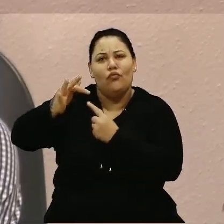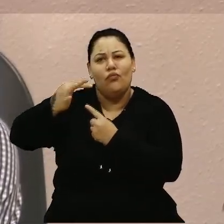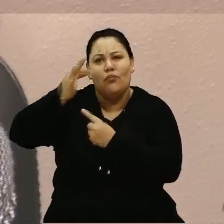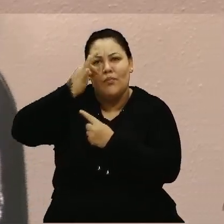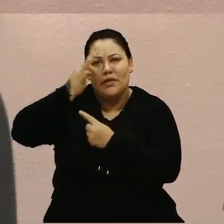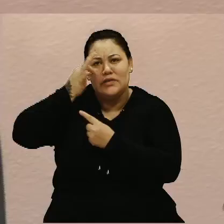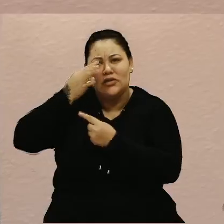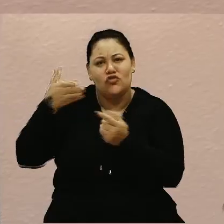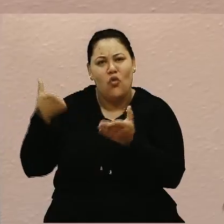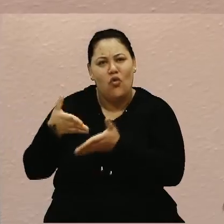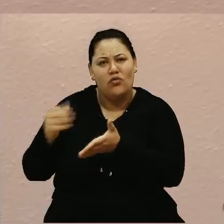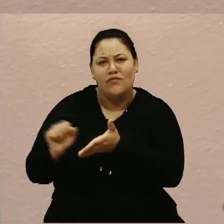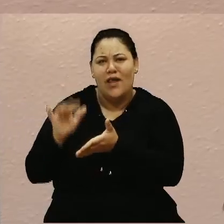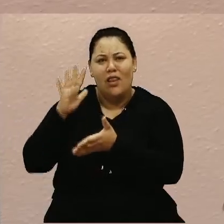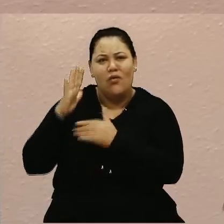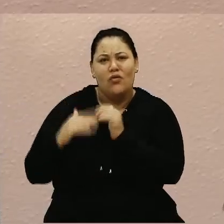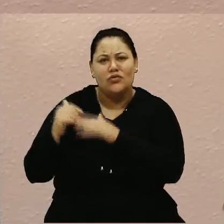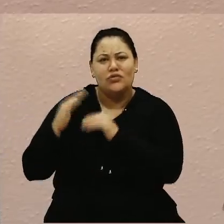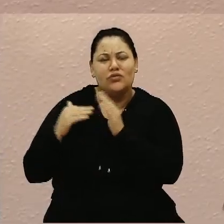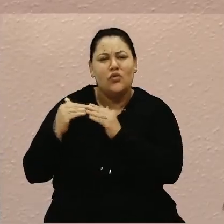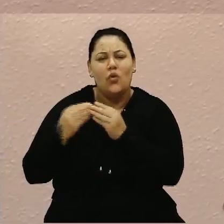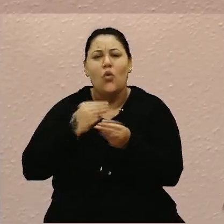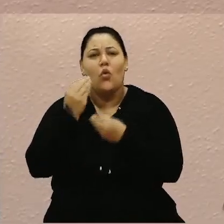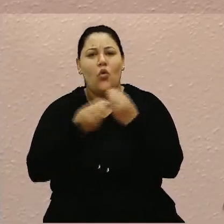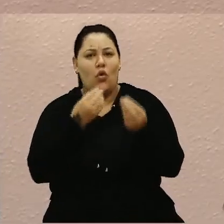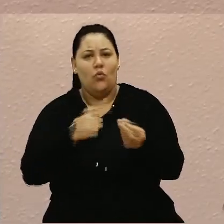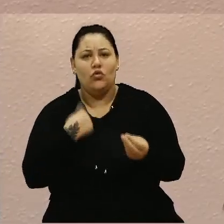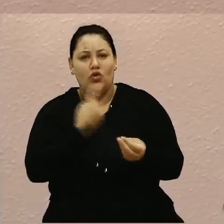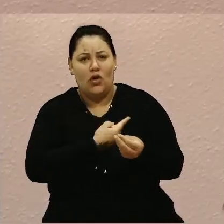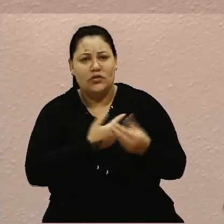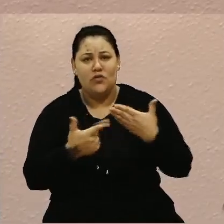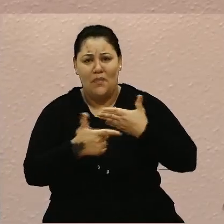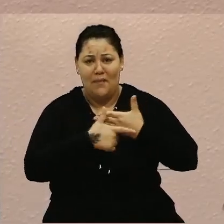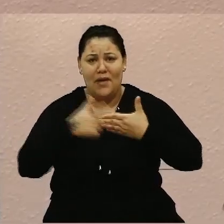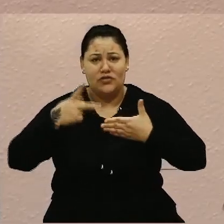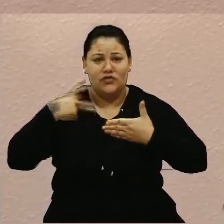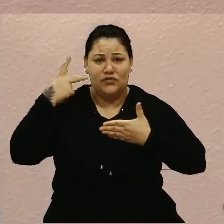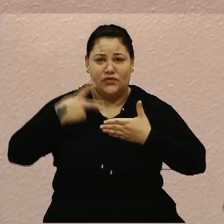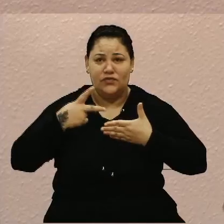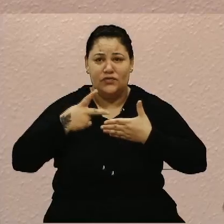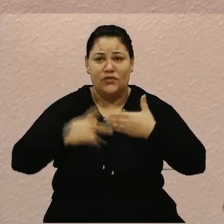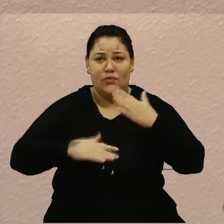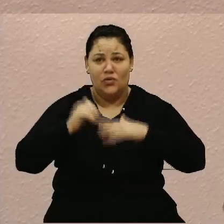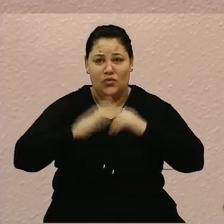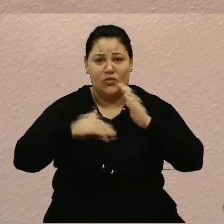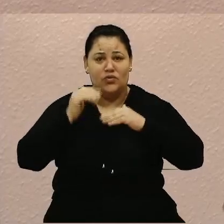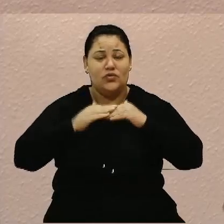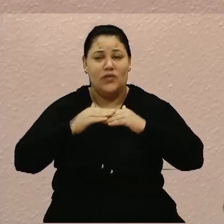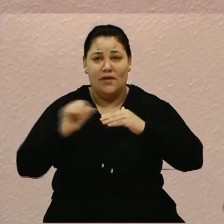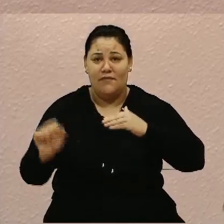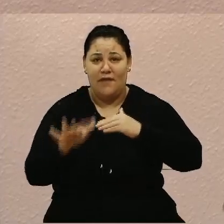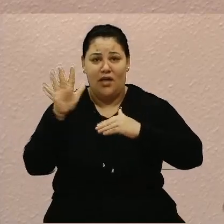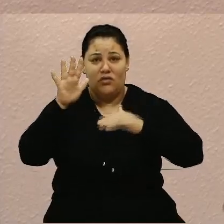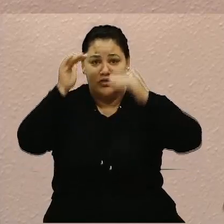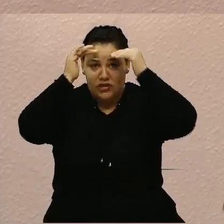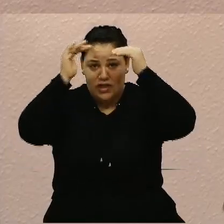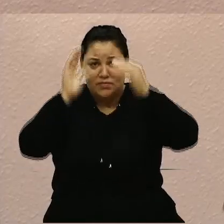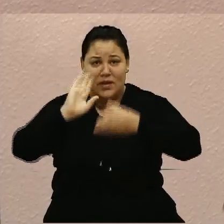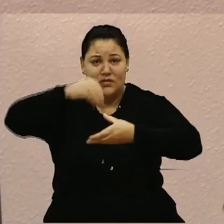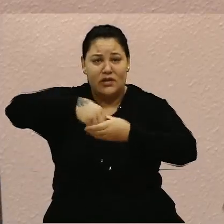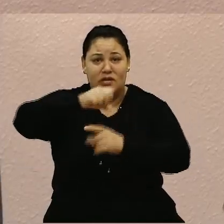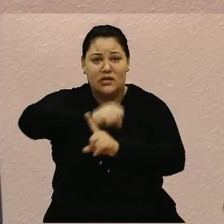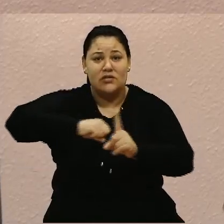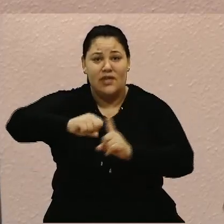estão sendo construídos, como nós, que somos parlamentares, vamos construir valores de respeito na sociedade? E